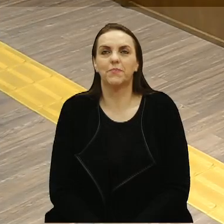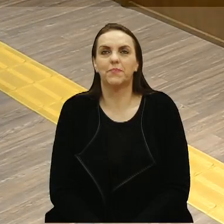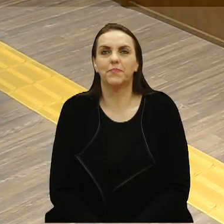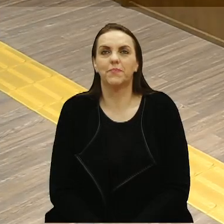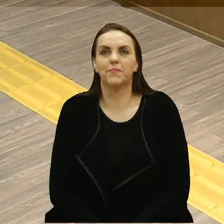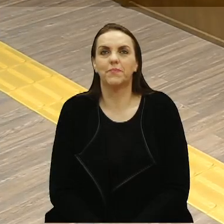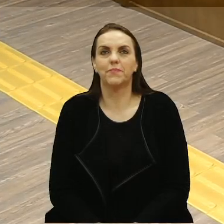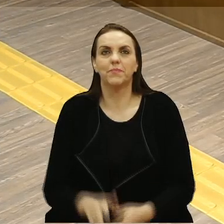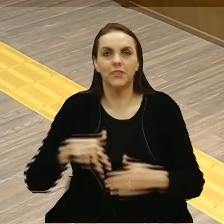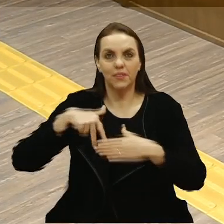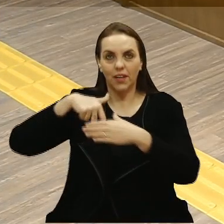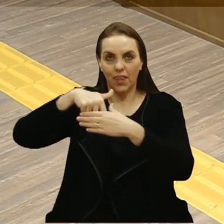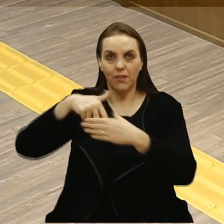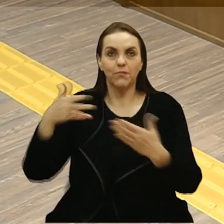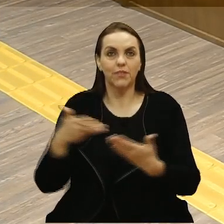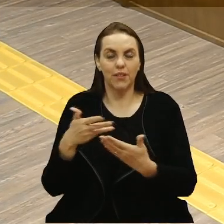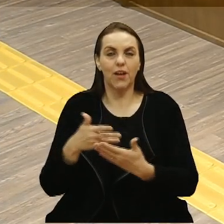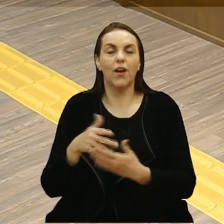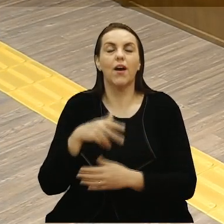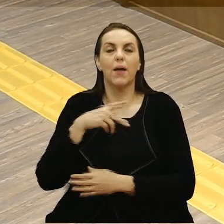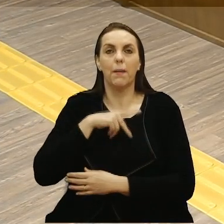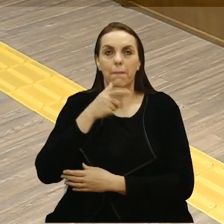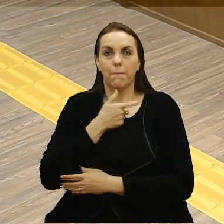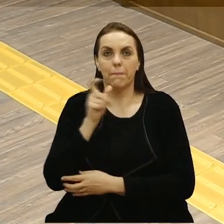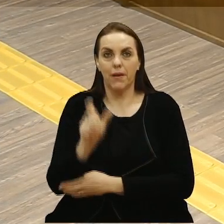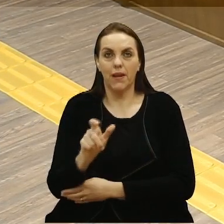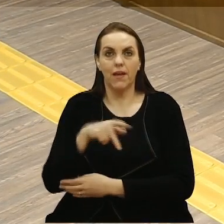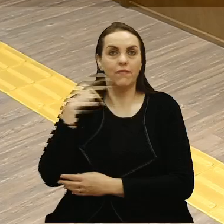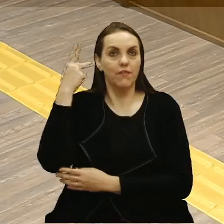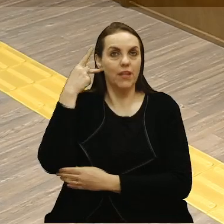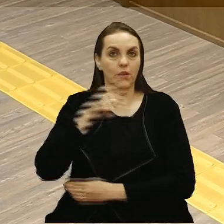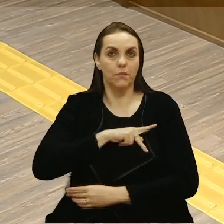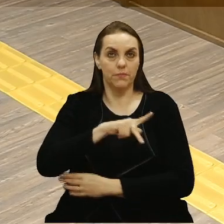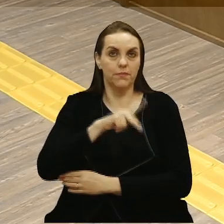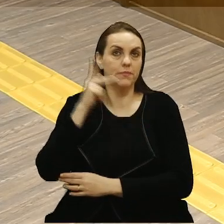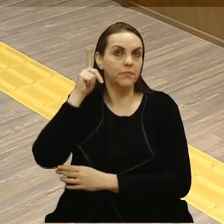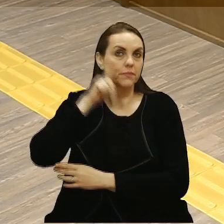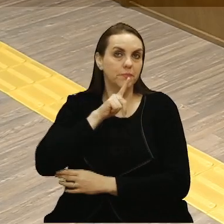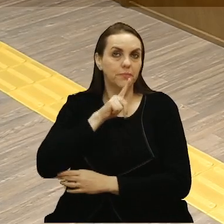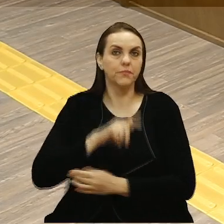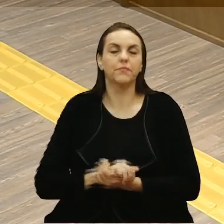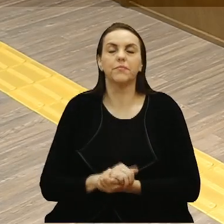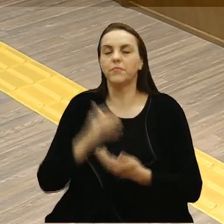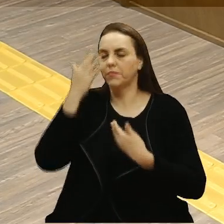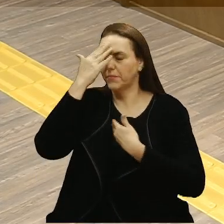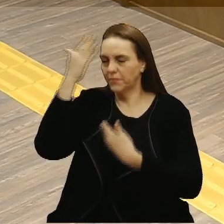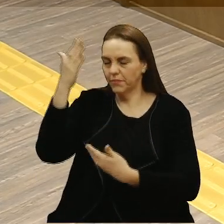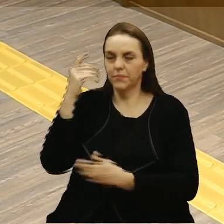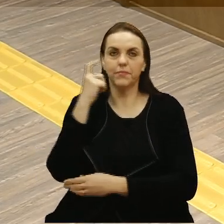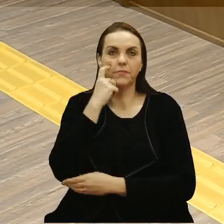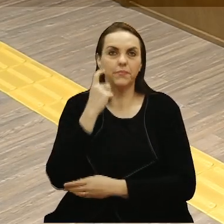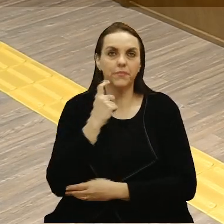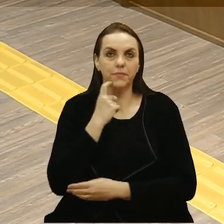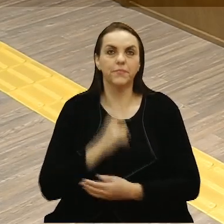Na tribuna, com a palavra, vereador presidente Lucas Carenhato. Obrigado, vereador